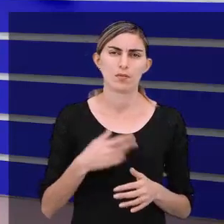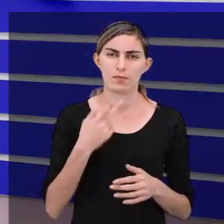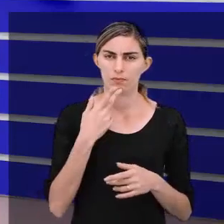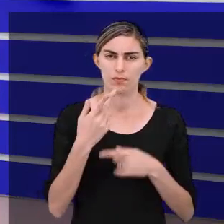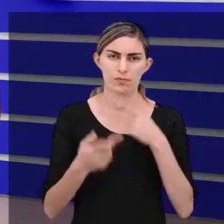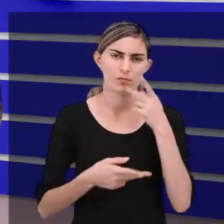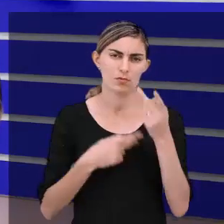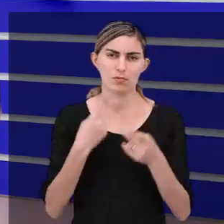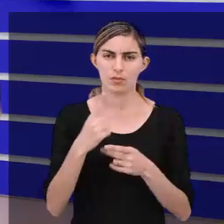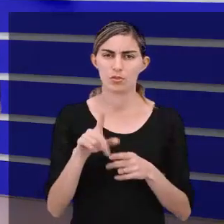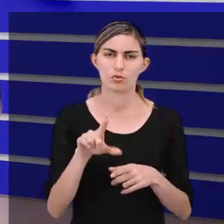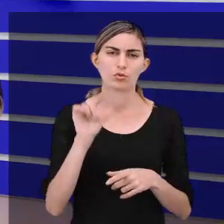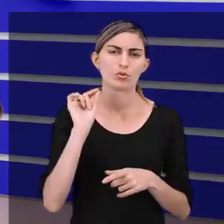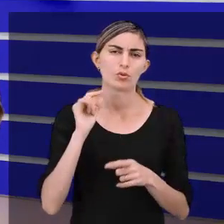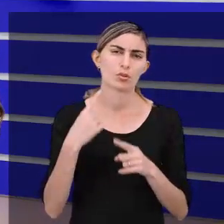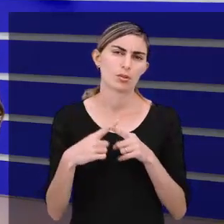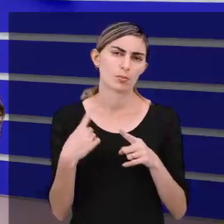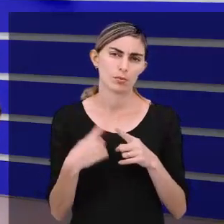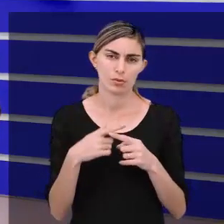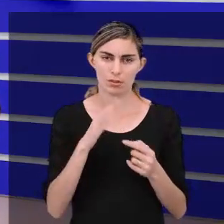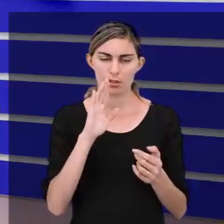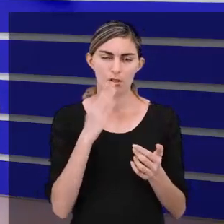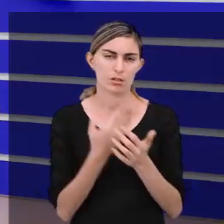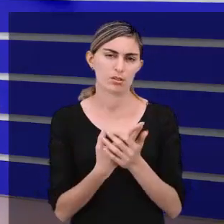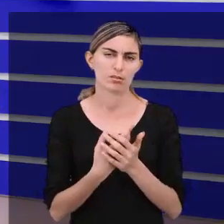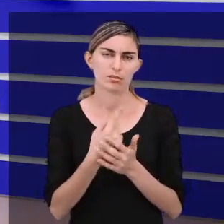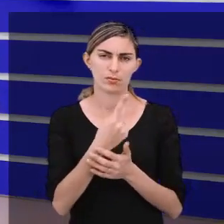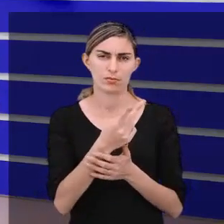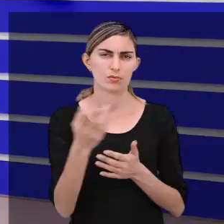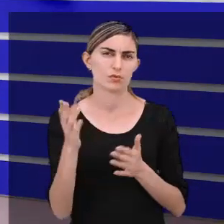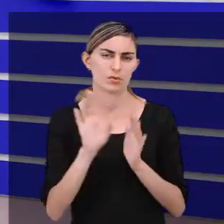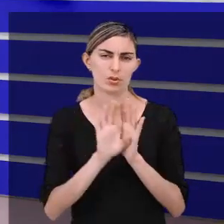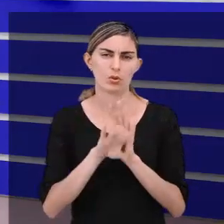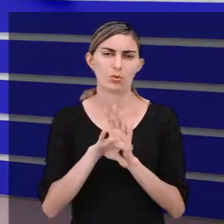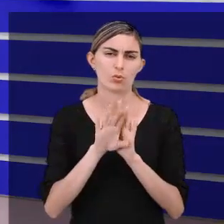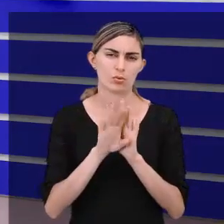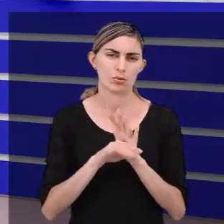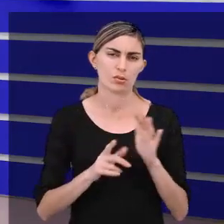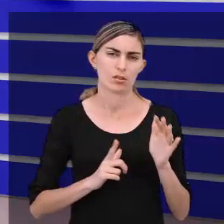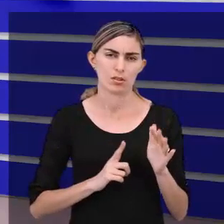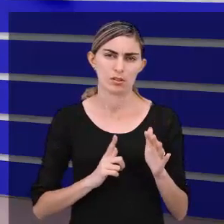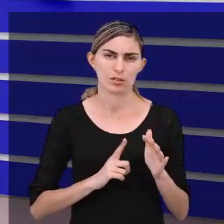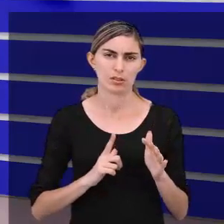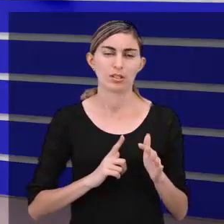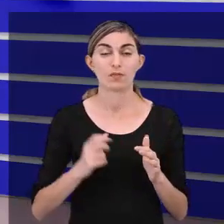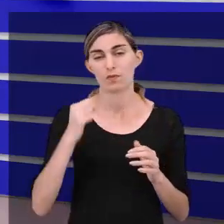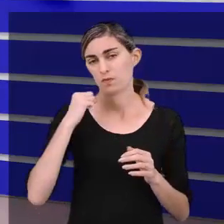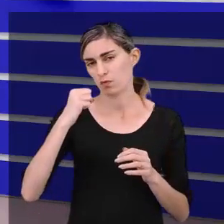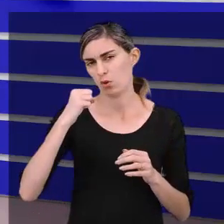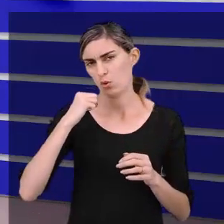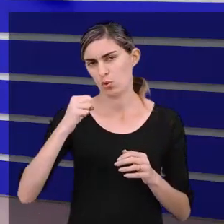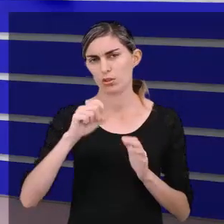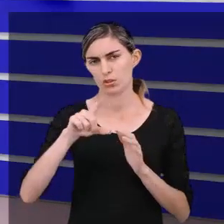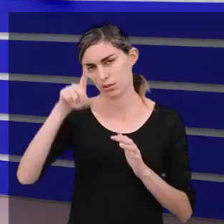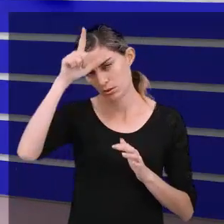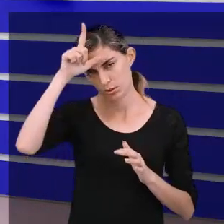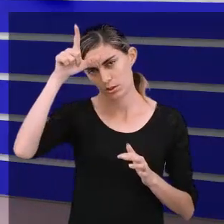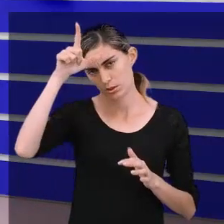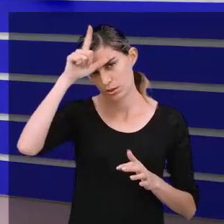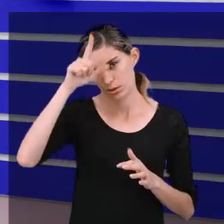dizer a vocês que escolhi porque acredito que esse é um dos conceitos que tem uma repercussão muito forte sobre a